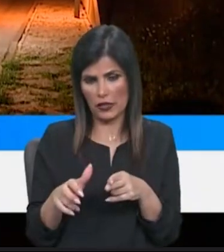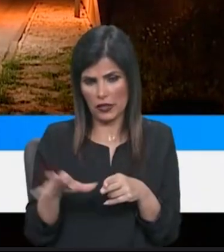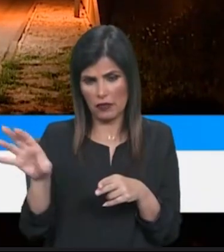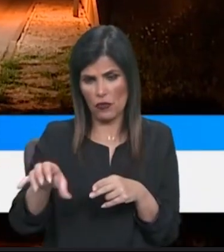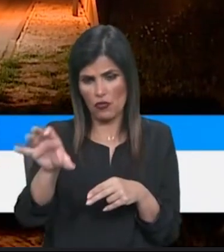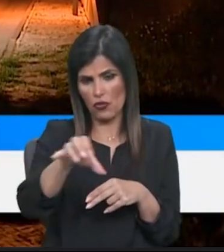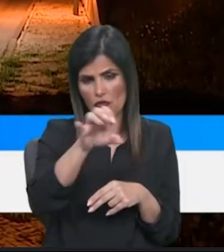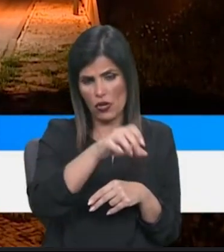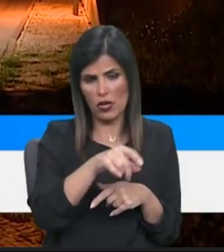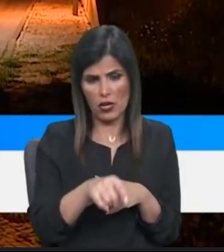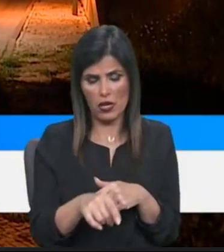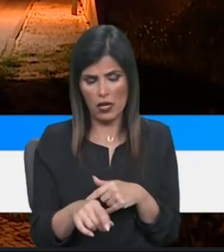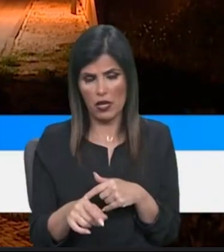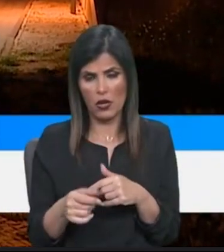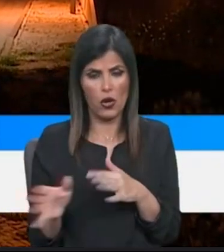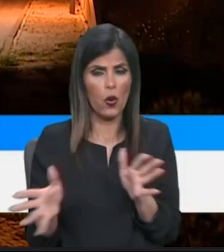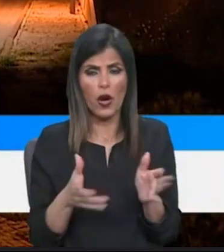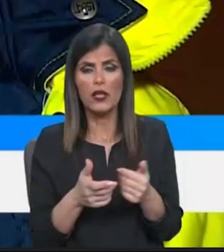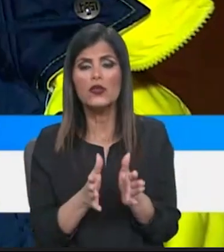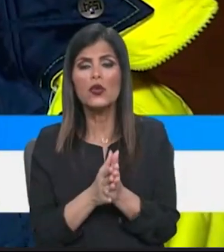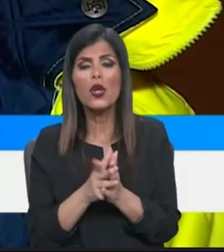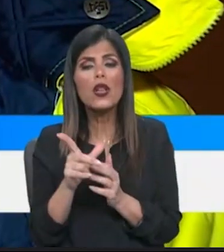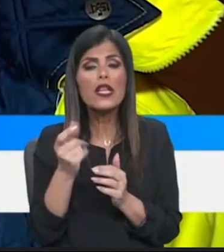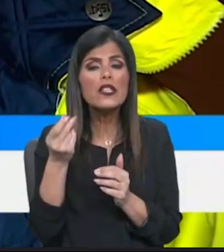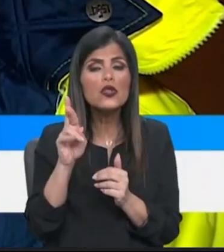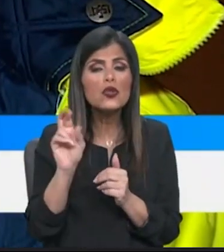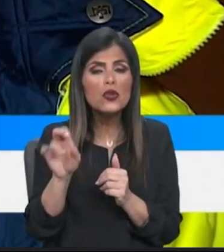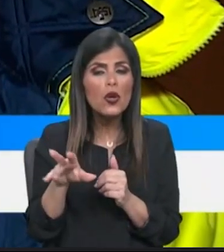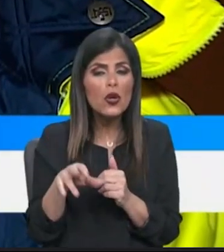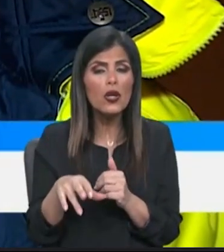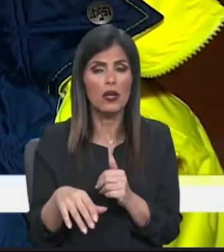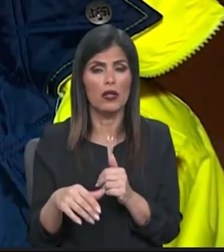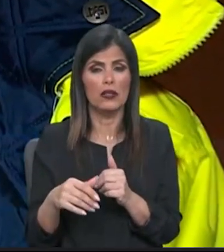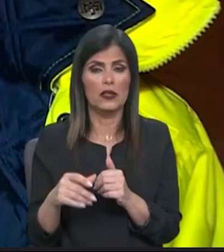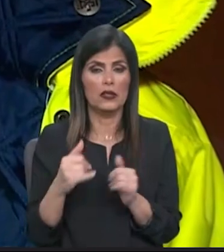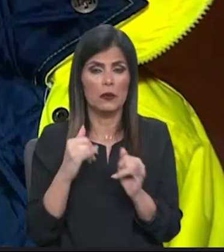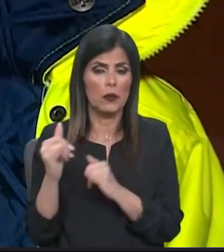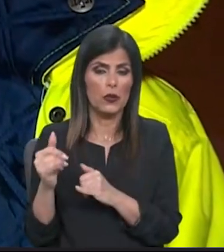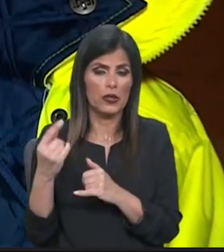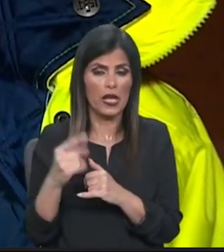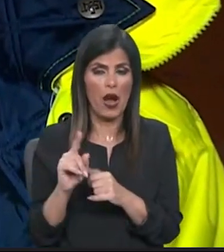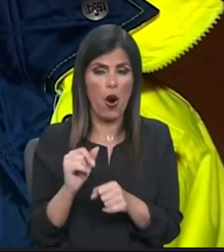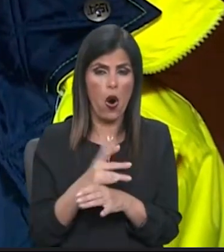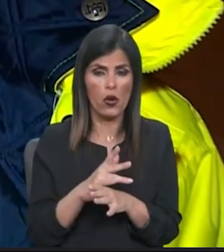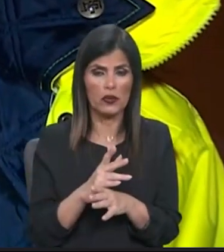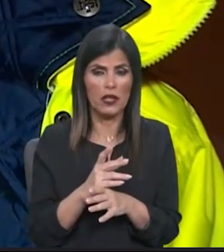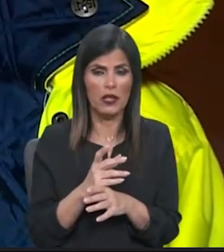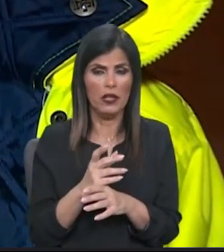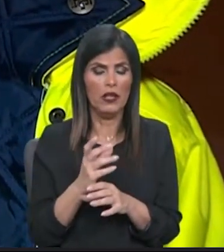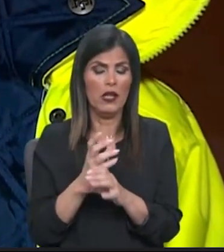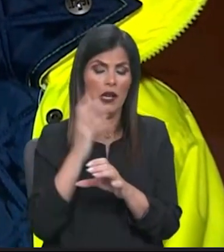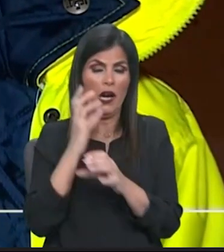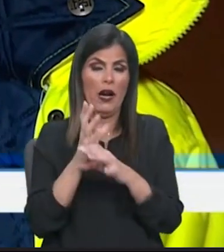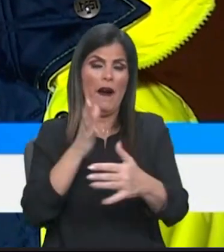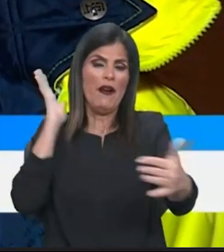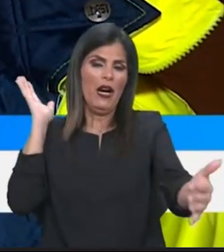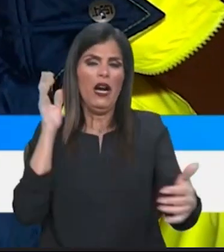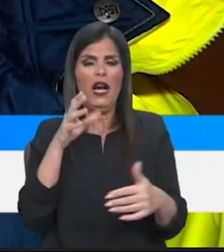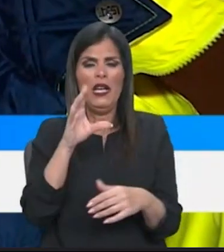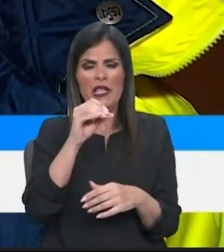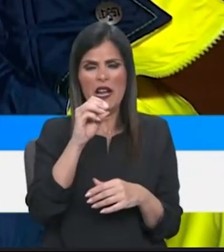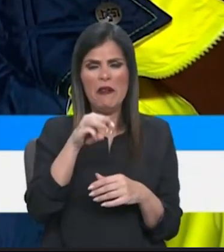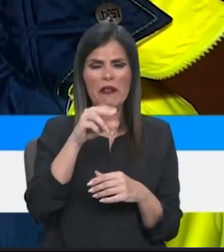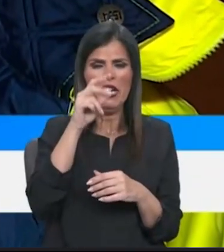recolhe praticamente todos os resíduos e temos uma viatura pesada de 10 metros